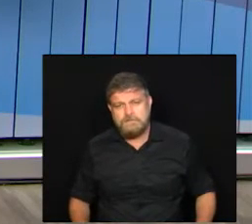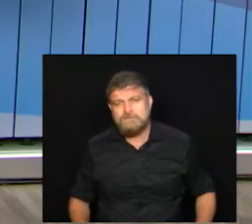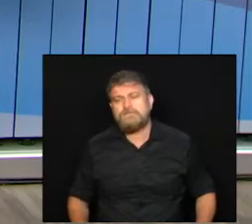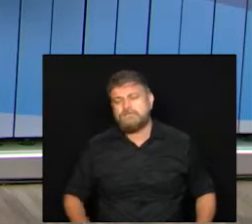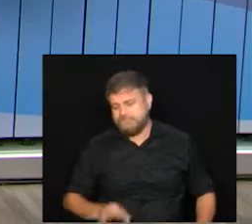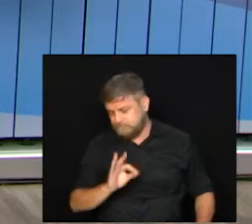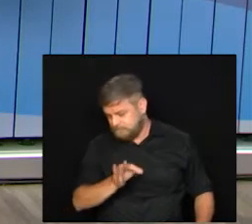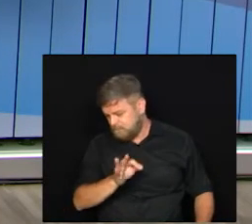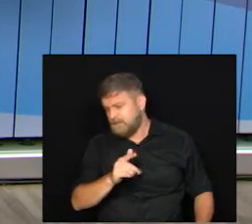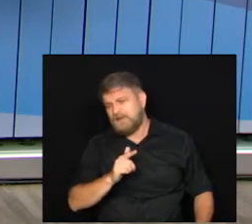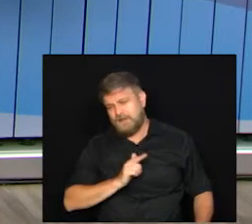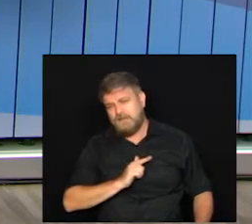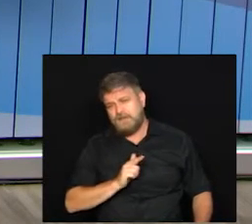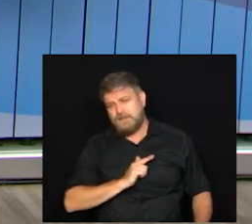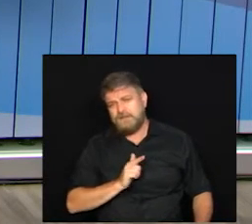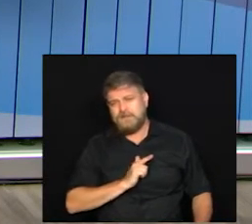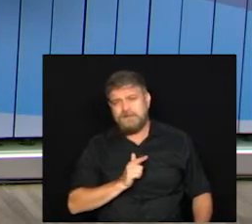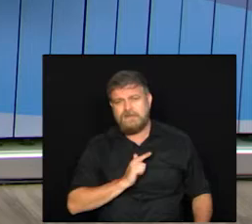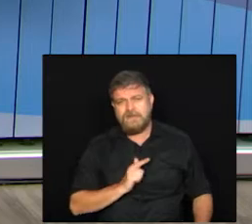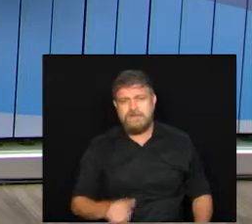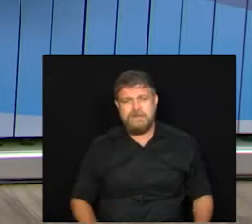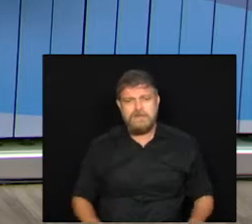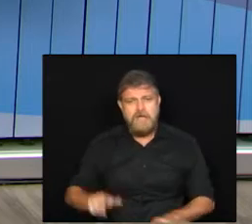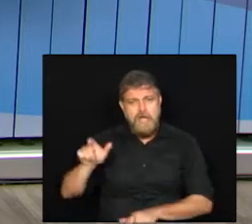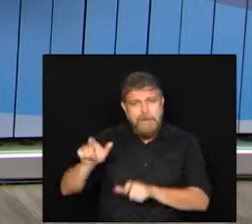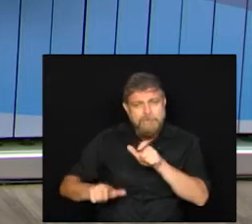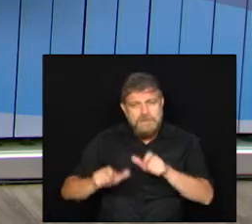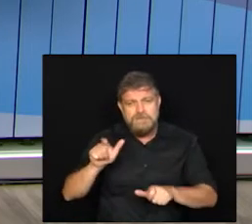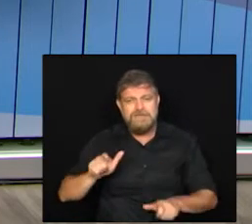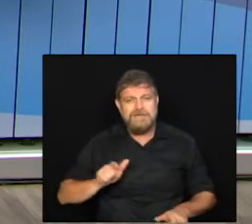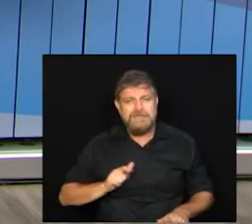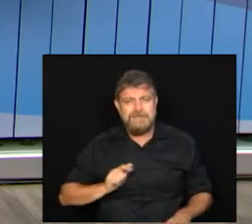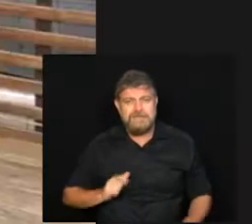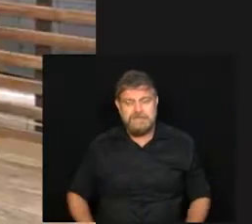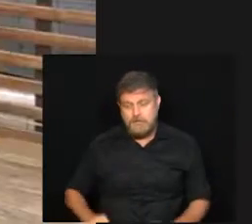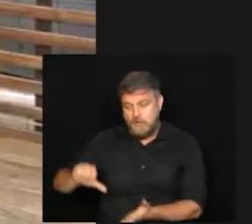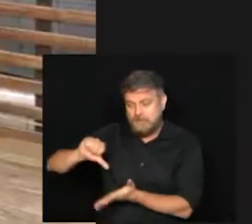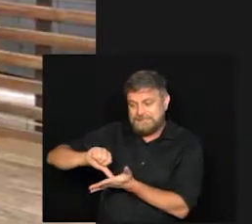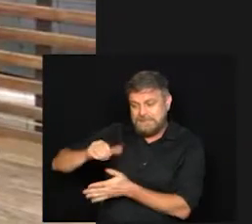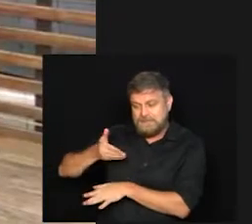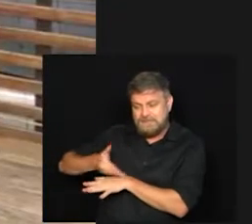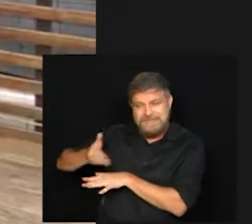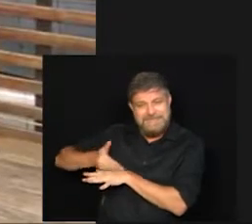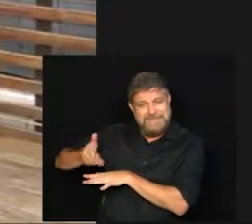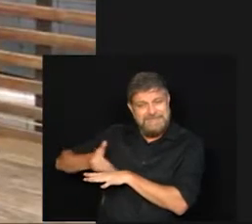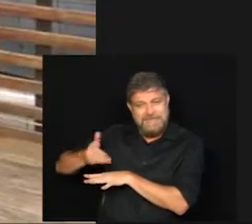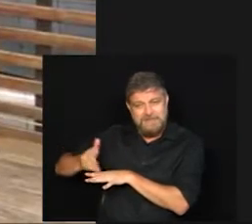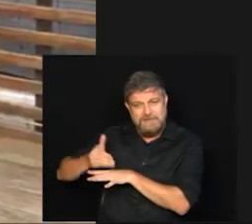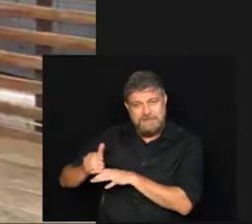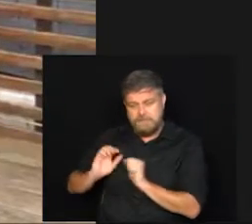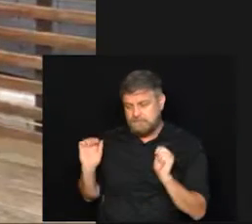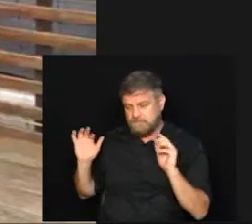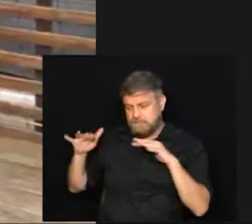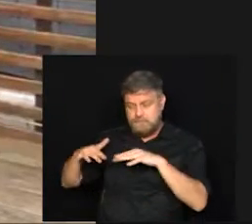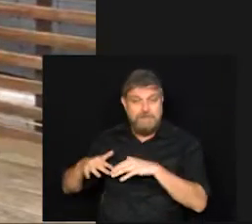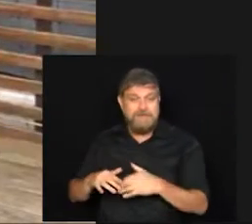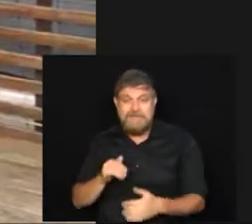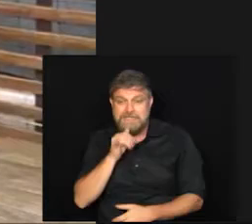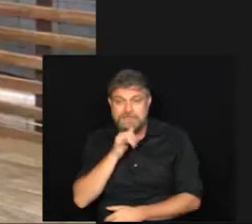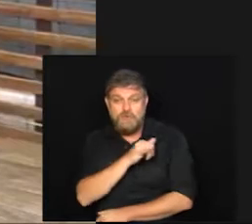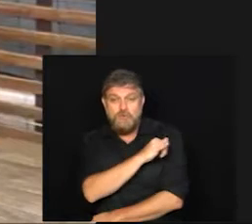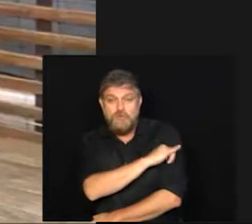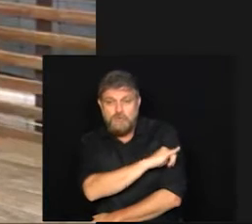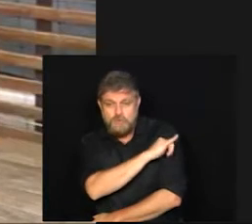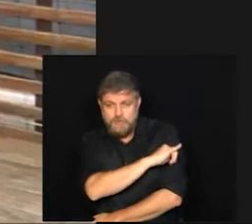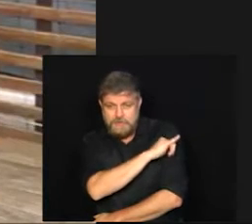Ah, com certeza. Cara, tem gente que tem o próprio centro de treinamento, né? Então eles acabam reunindo, que nem lá no Rio, tem